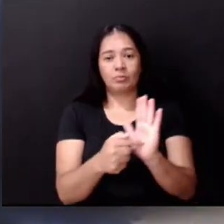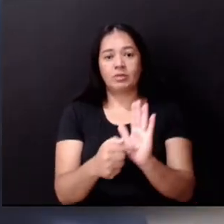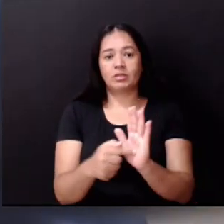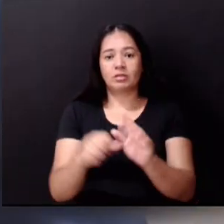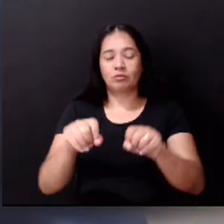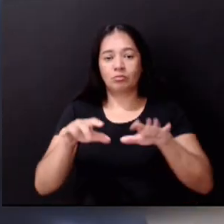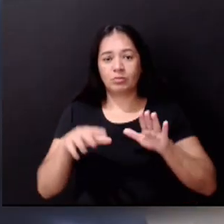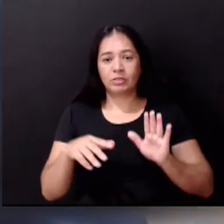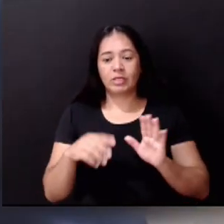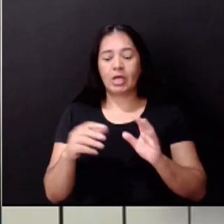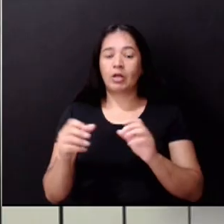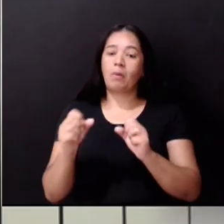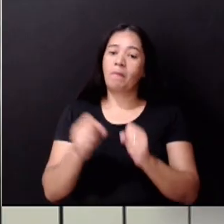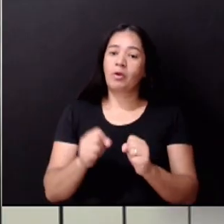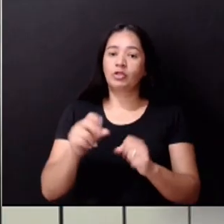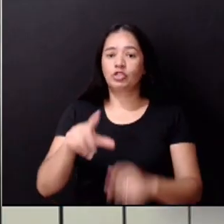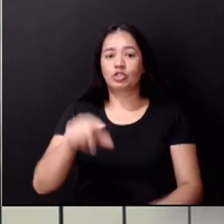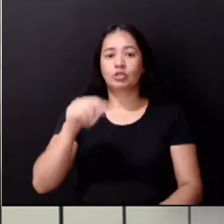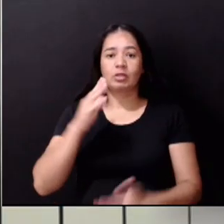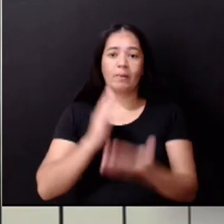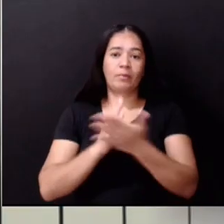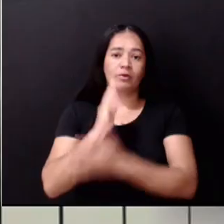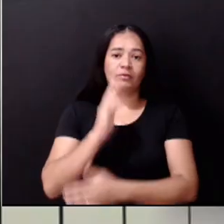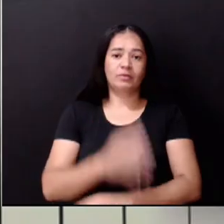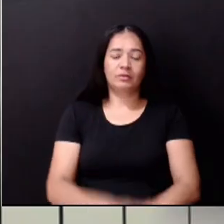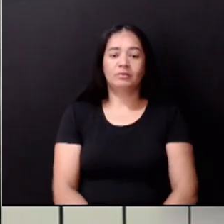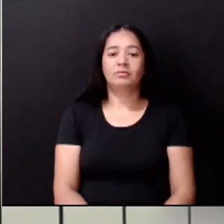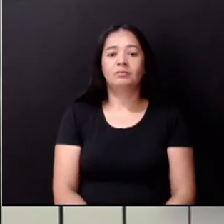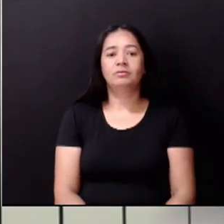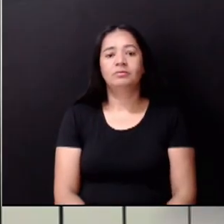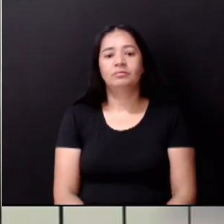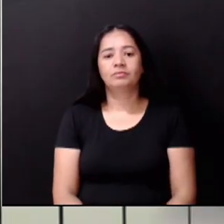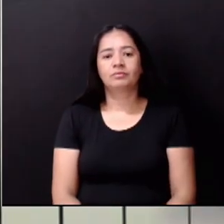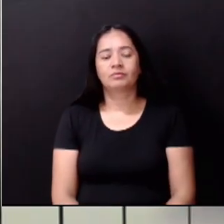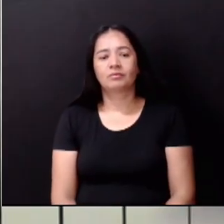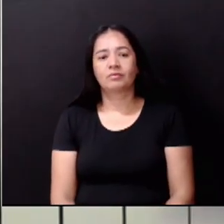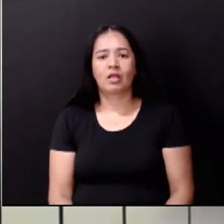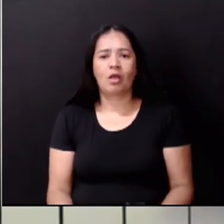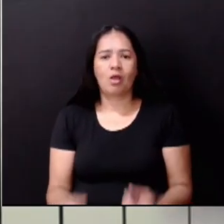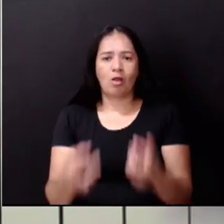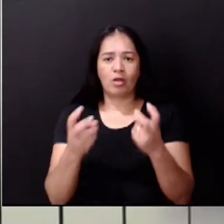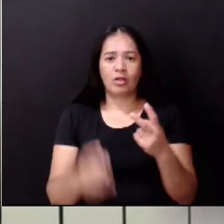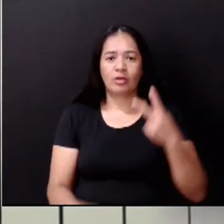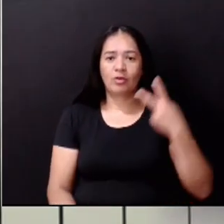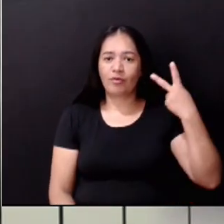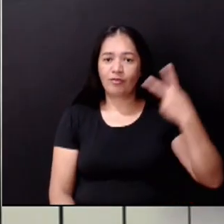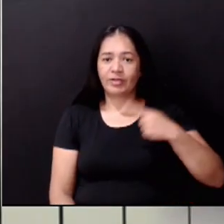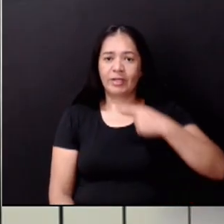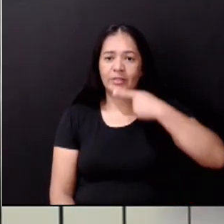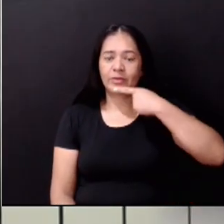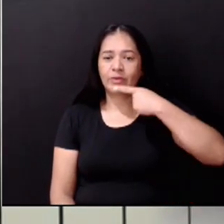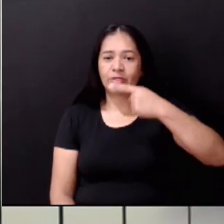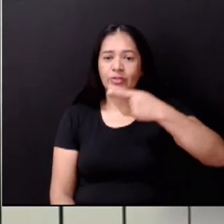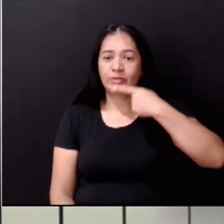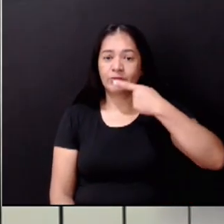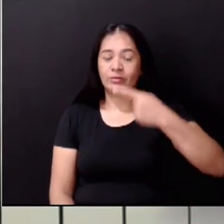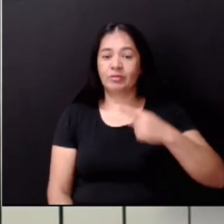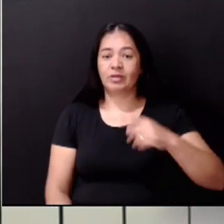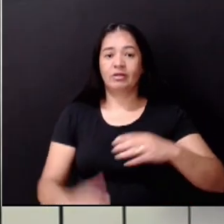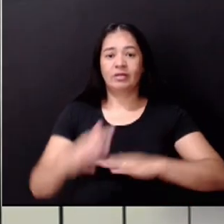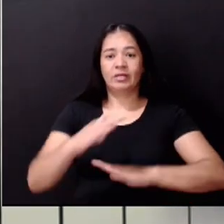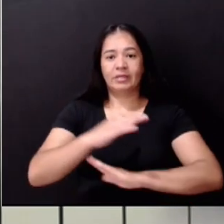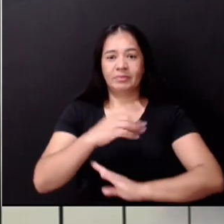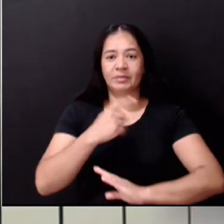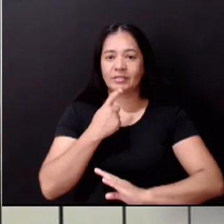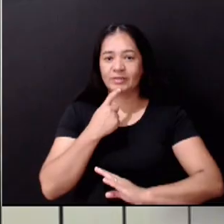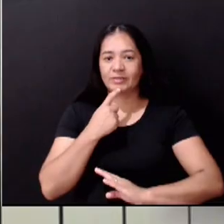esses projetos. E olha só, por iniciativa do vereador Eduardo Magoga, a Câmara Municipal de Campinas sediou mais